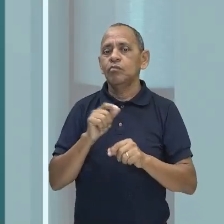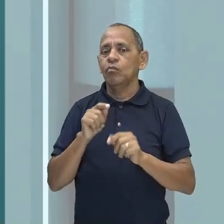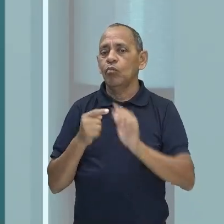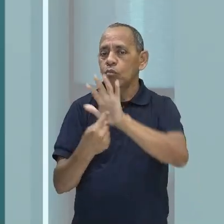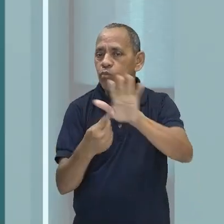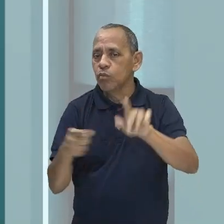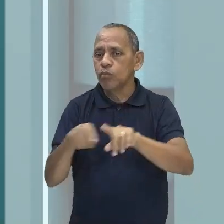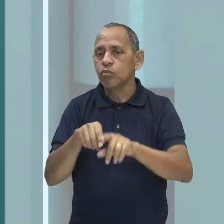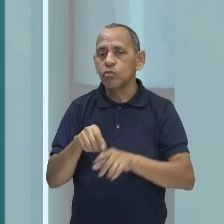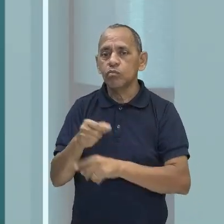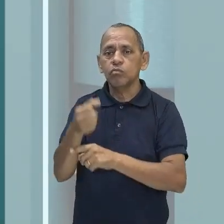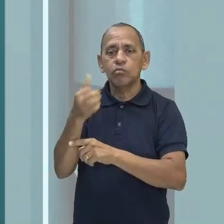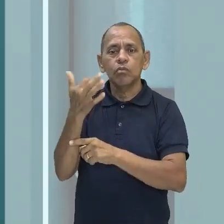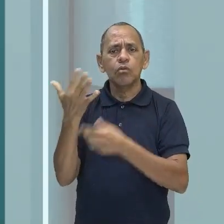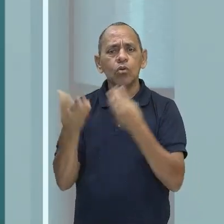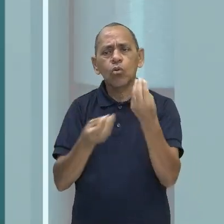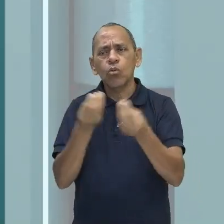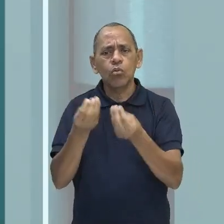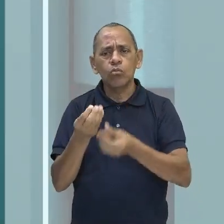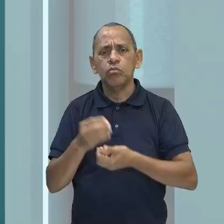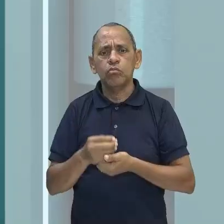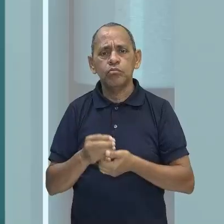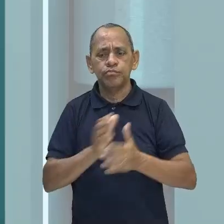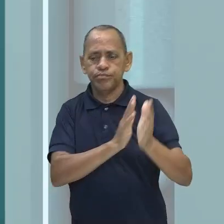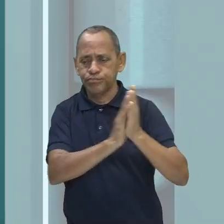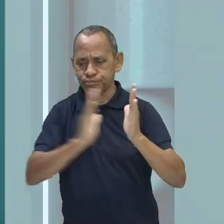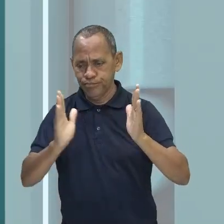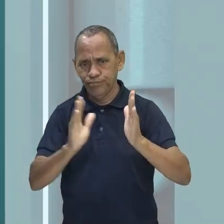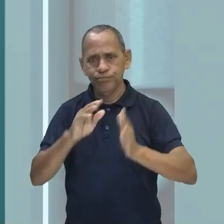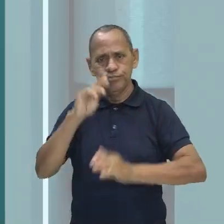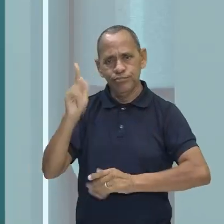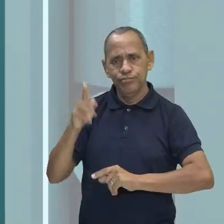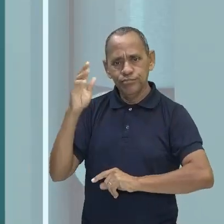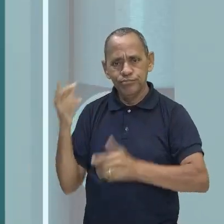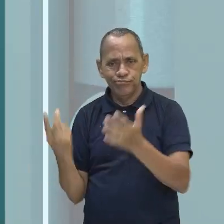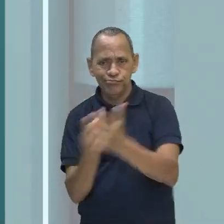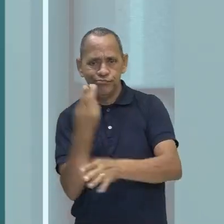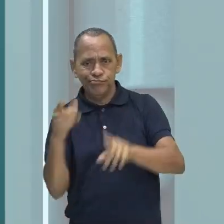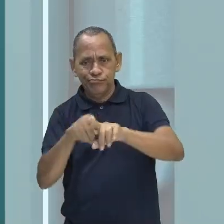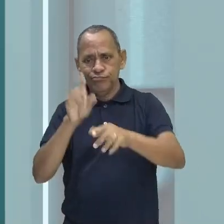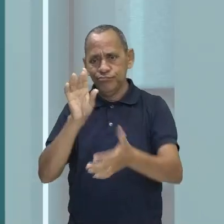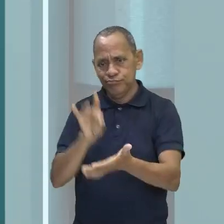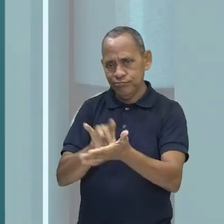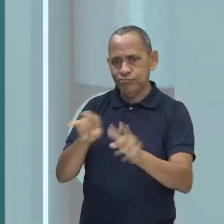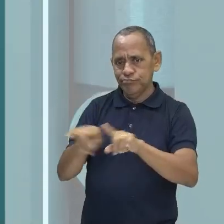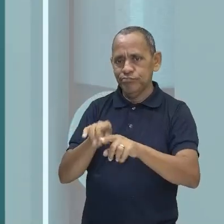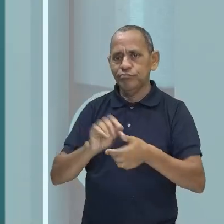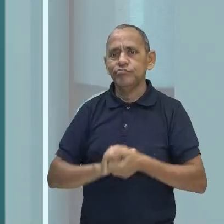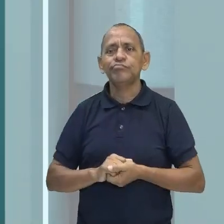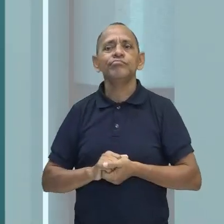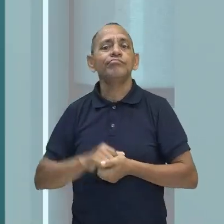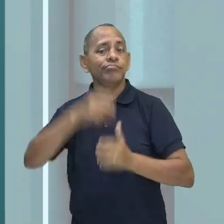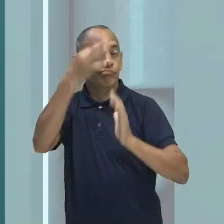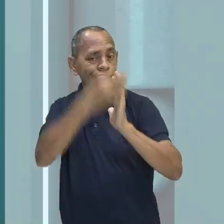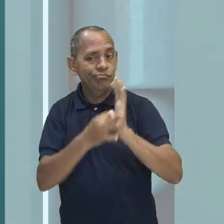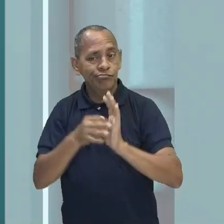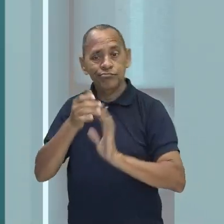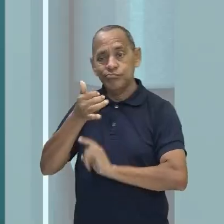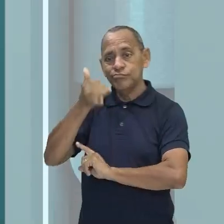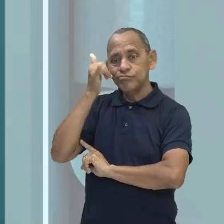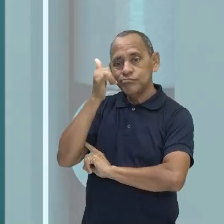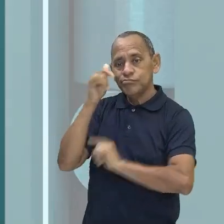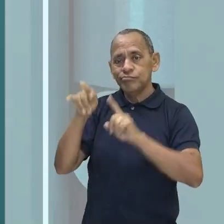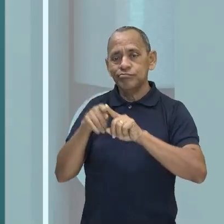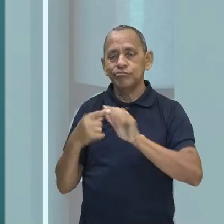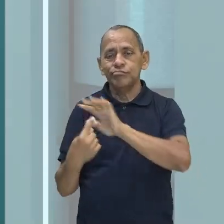história aconteceu. Outro exemplo também, que é preciso nas histórias, por exemplo, nos textos narrativos, indicar o lugar,